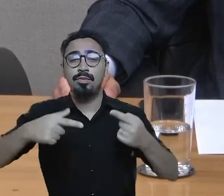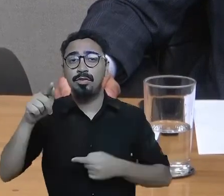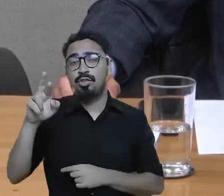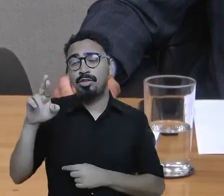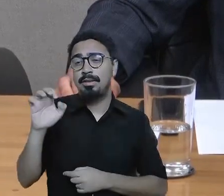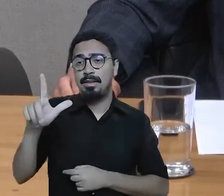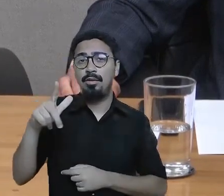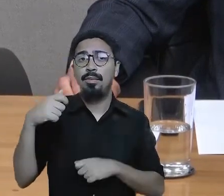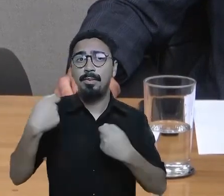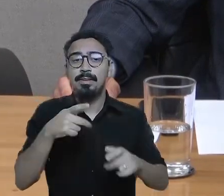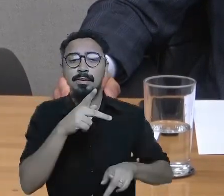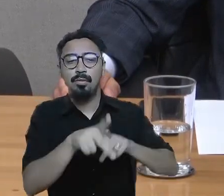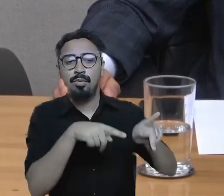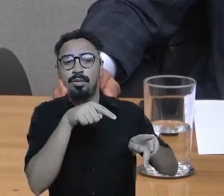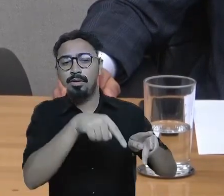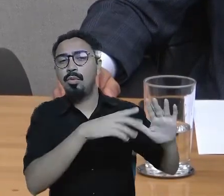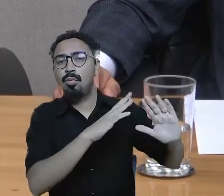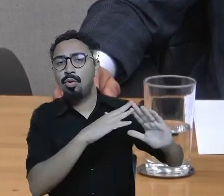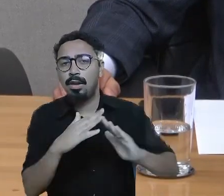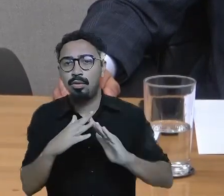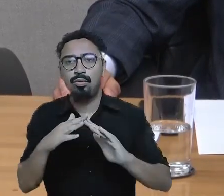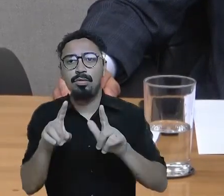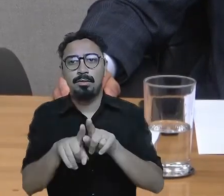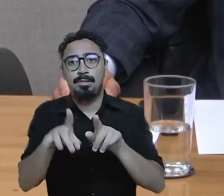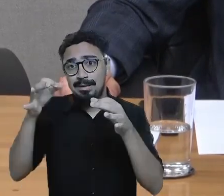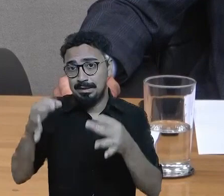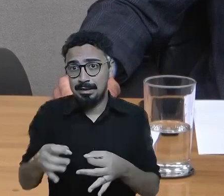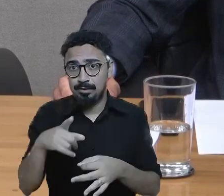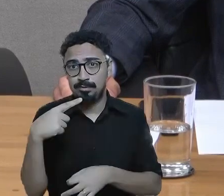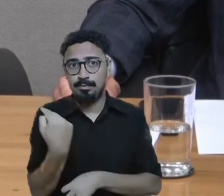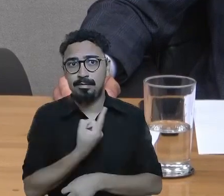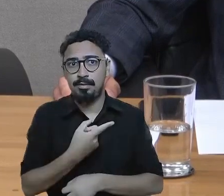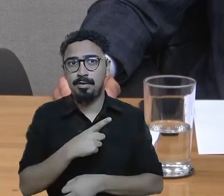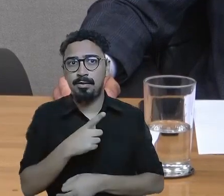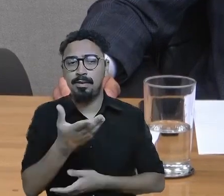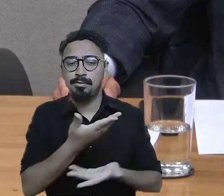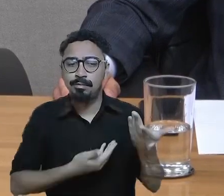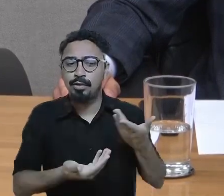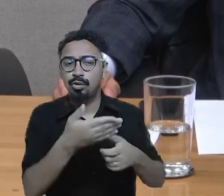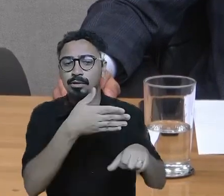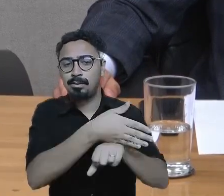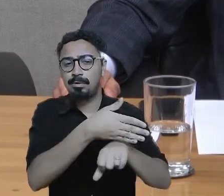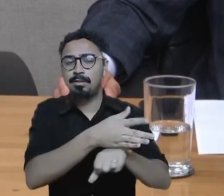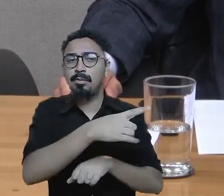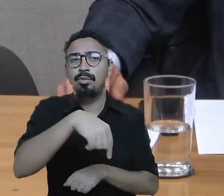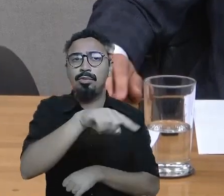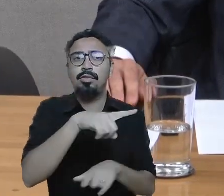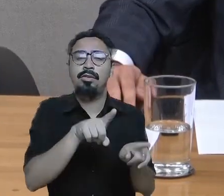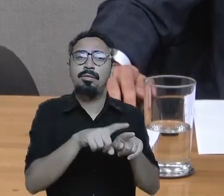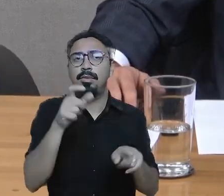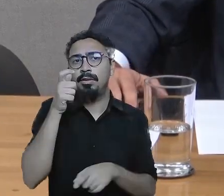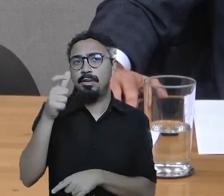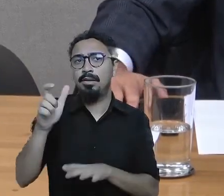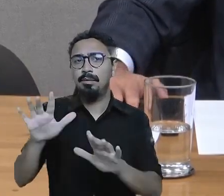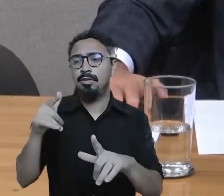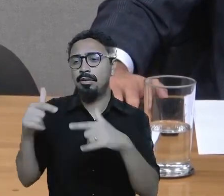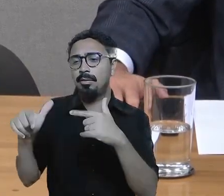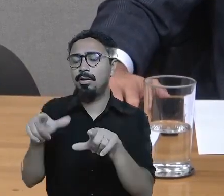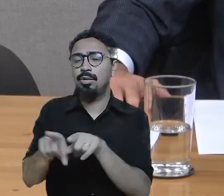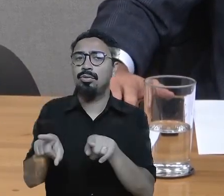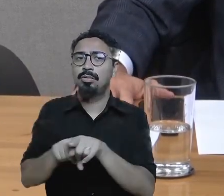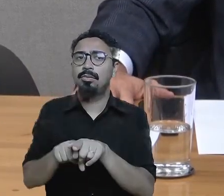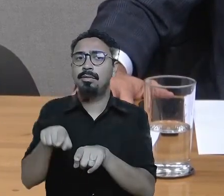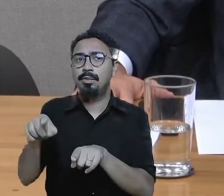os moradores e Moradores é certo isso porque se trata de um projeto de interesse dos moradores e Moradores mas eu queria ouvir também os trabalhadores e trabalhadores